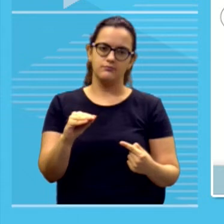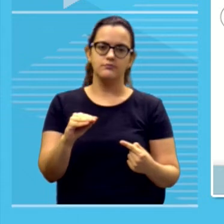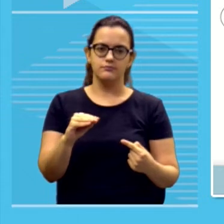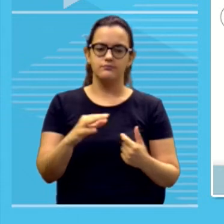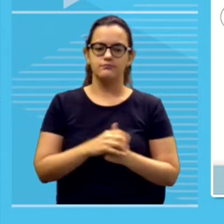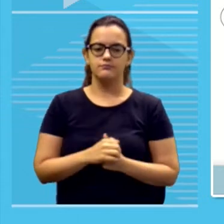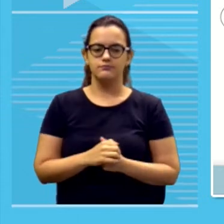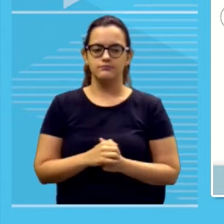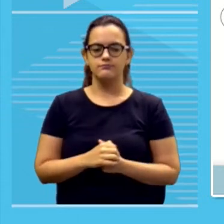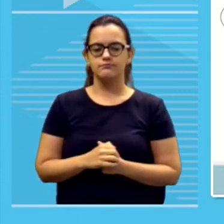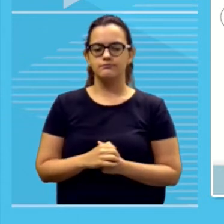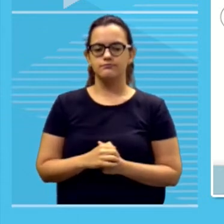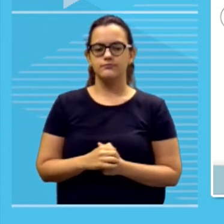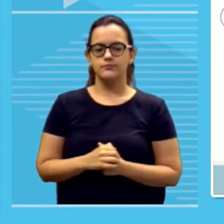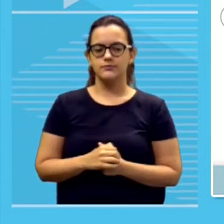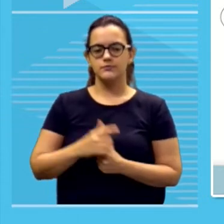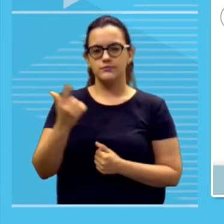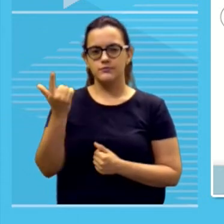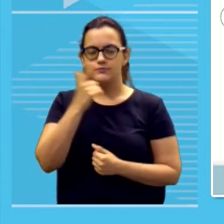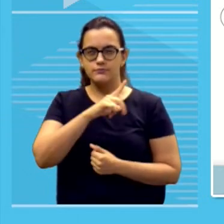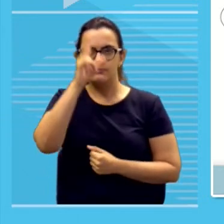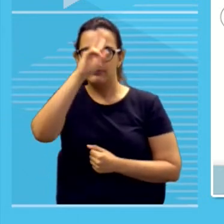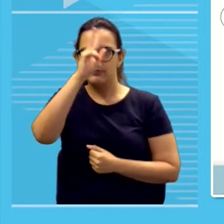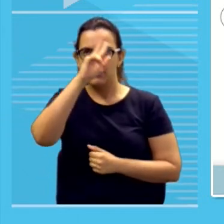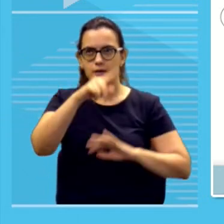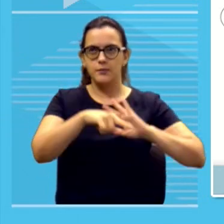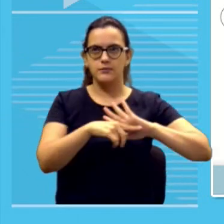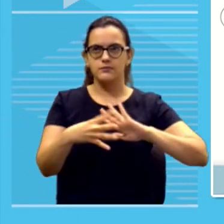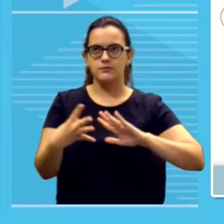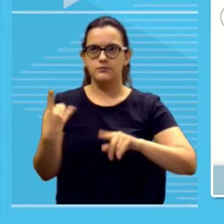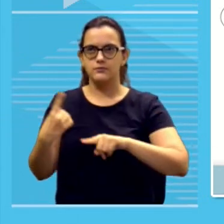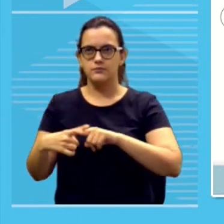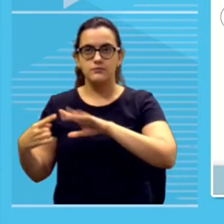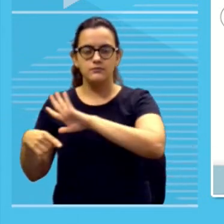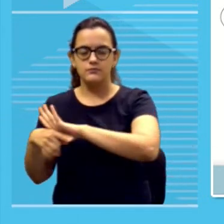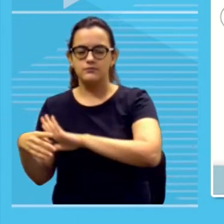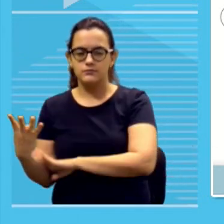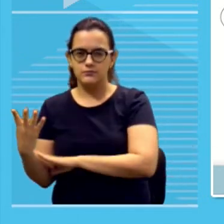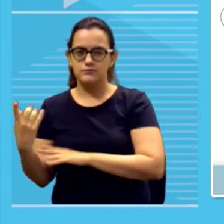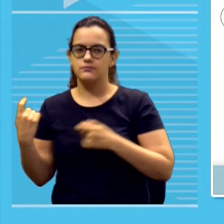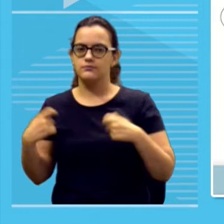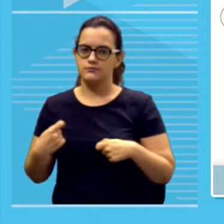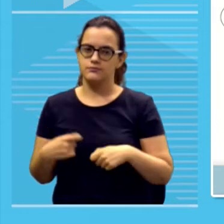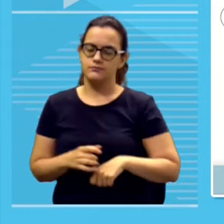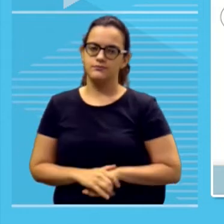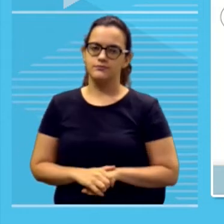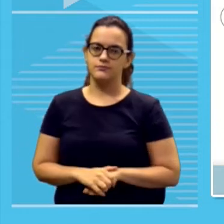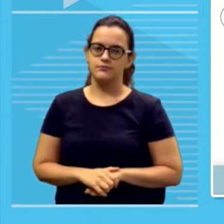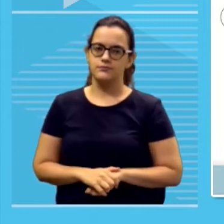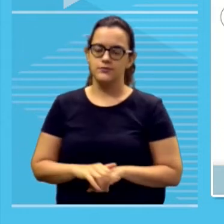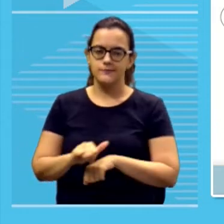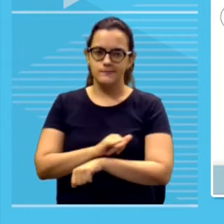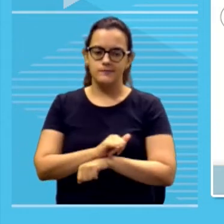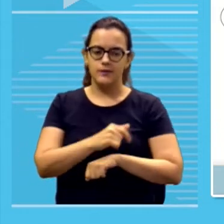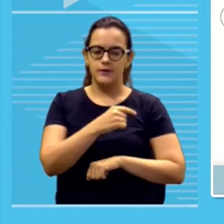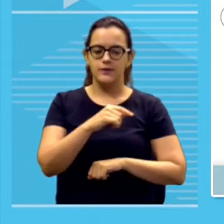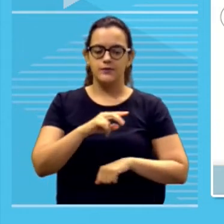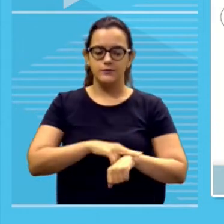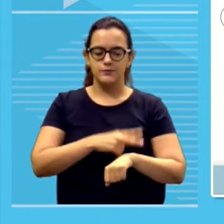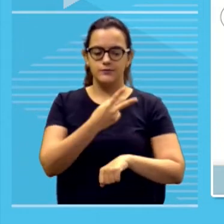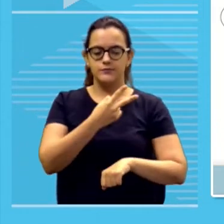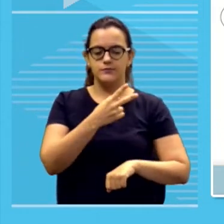esquecer de realizar o jogo de sinal conta Professor vamos nós distância do P